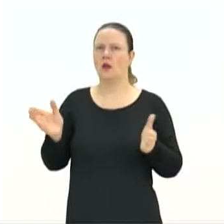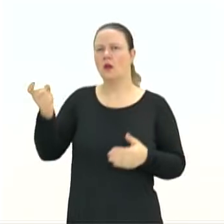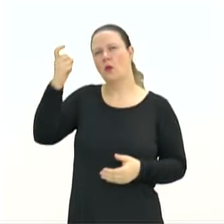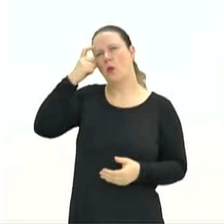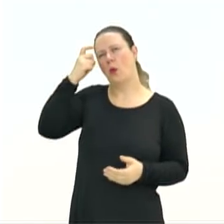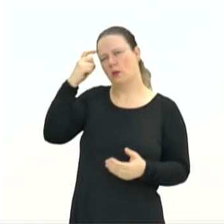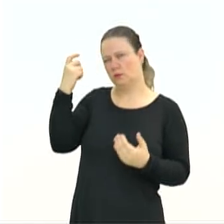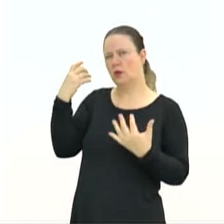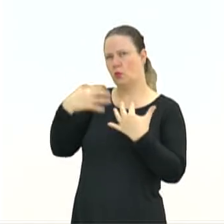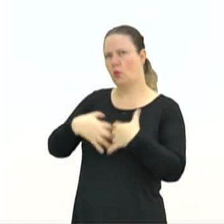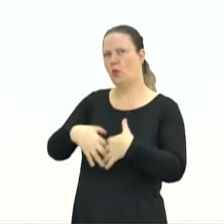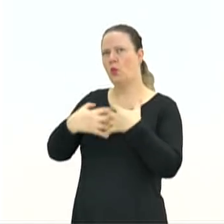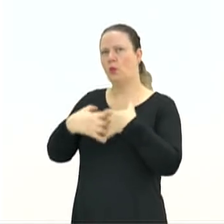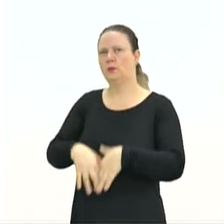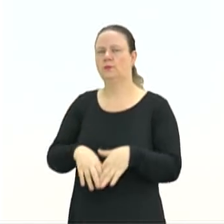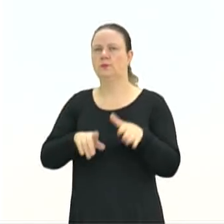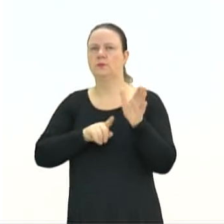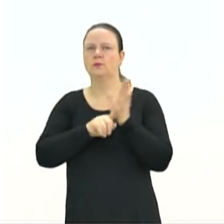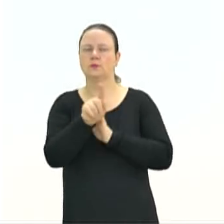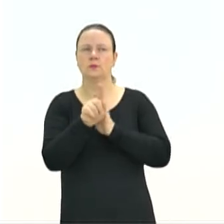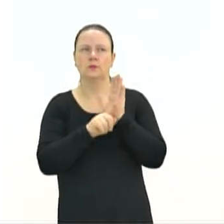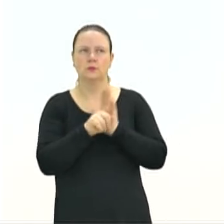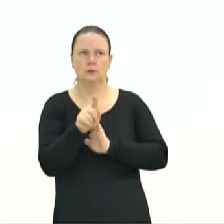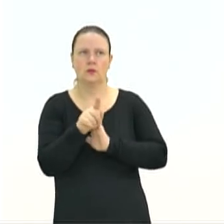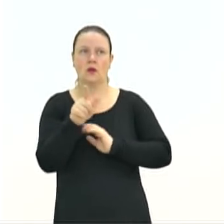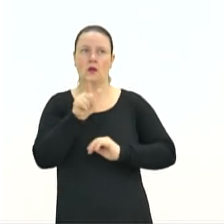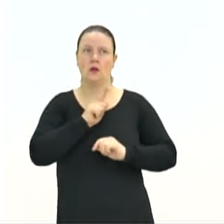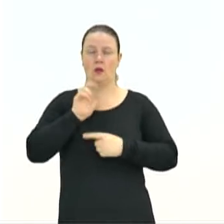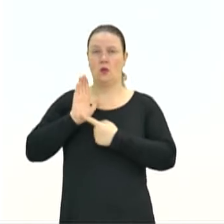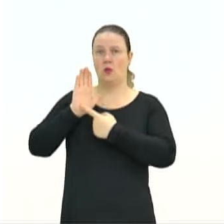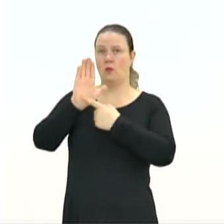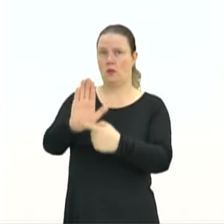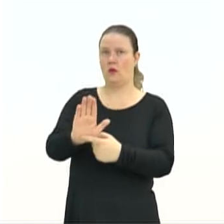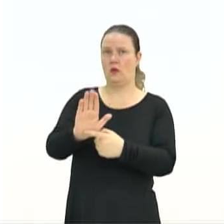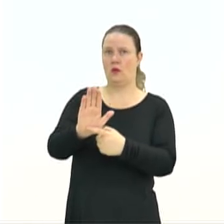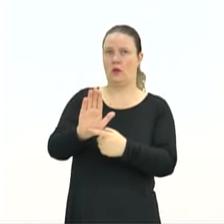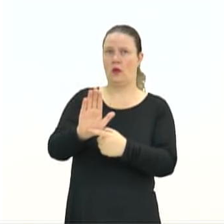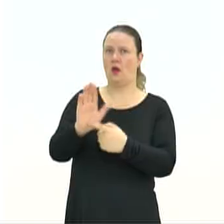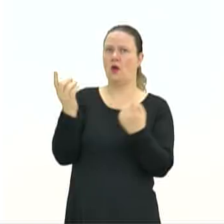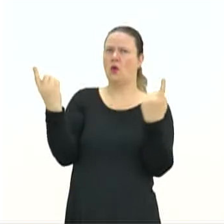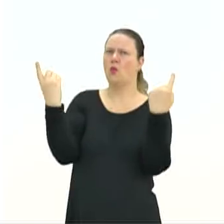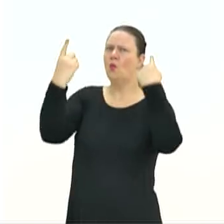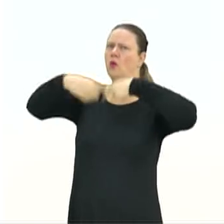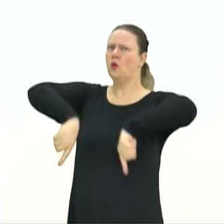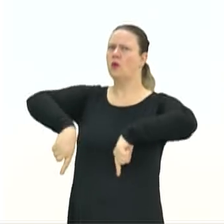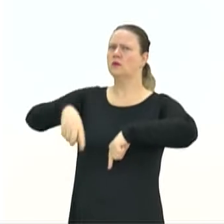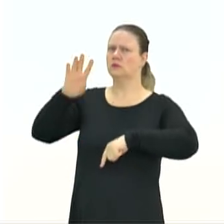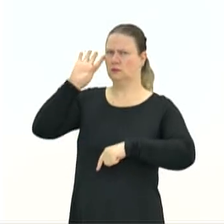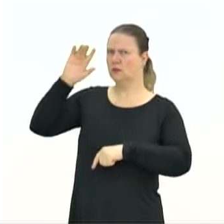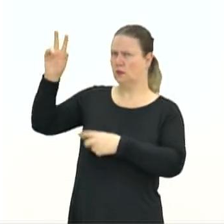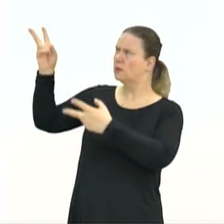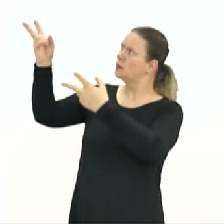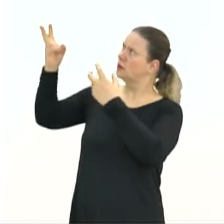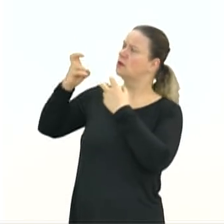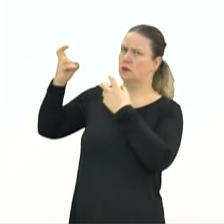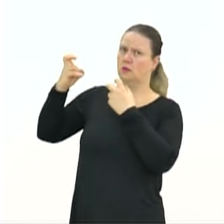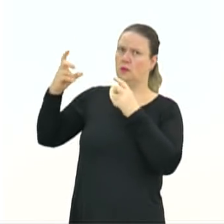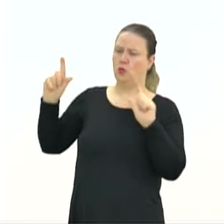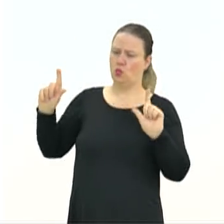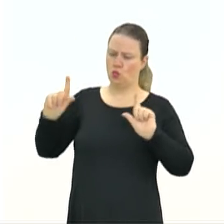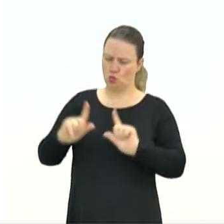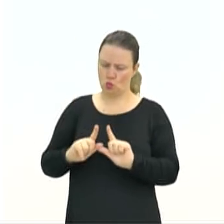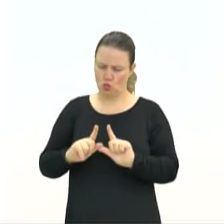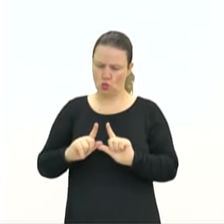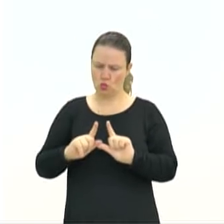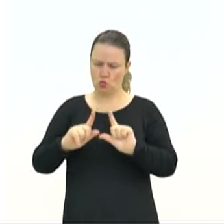isso. A figura abaixo representa uma pirâmide invertida. Por que invertida? Você está vendo que a base dela é menor? Então, vamos lá. A gente